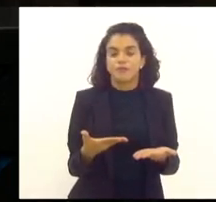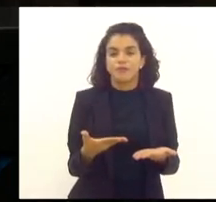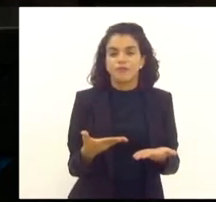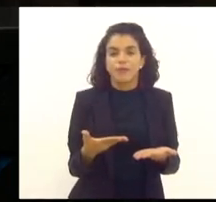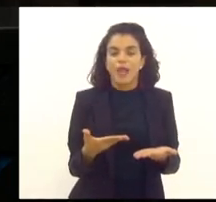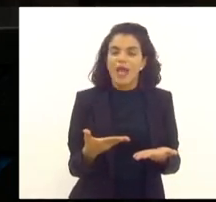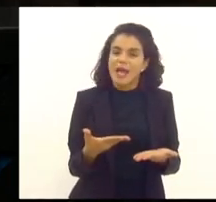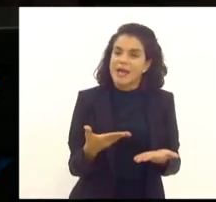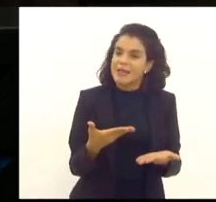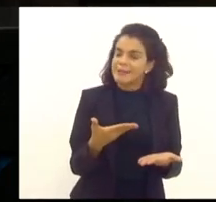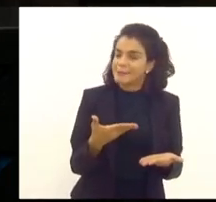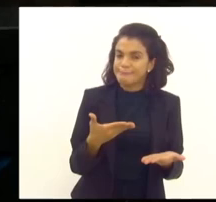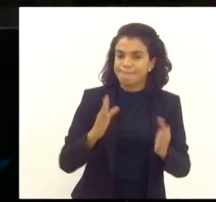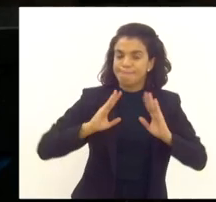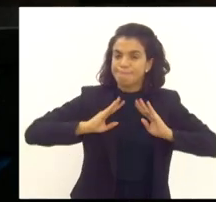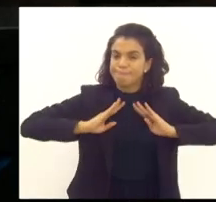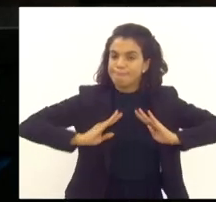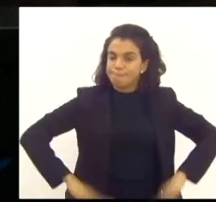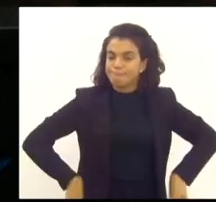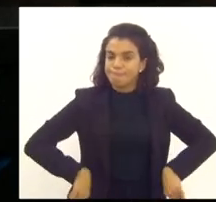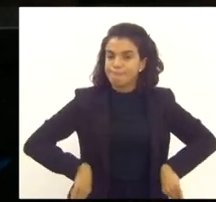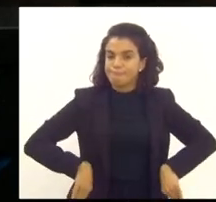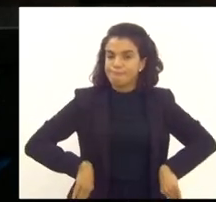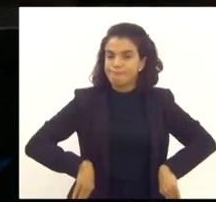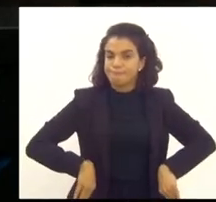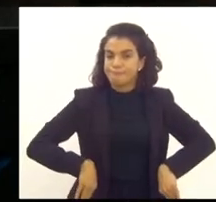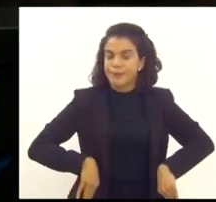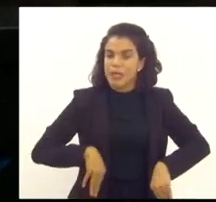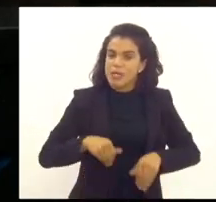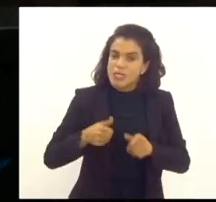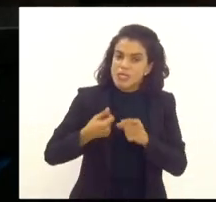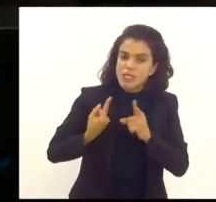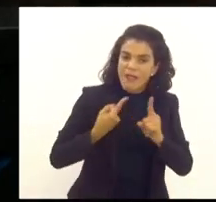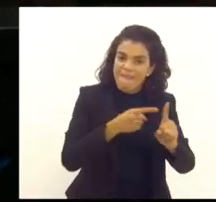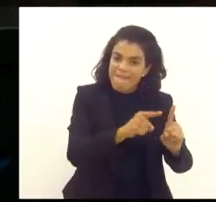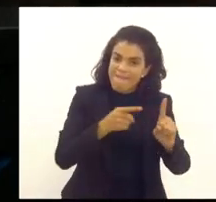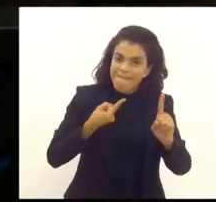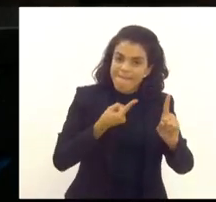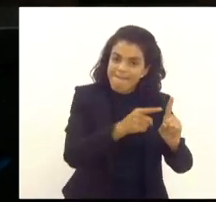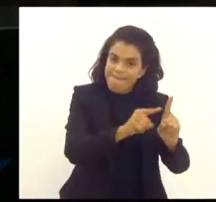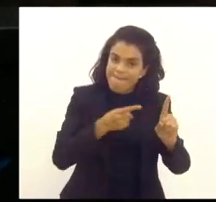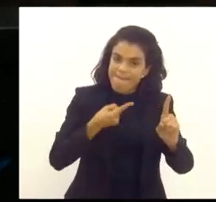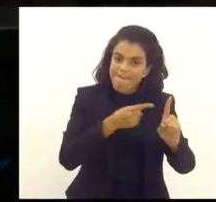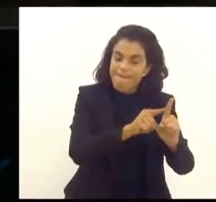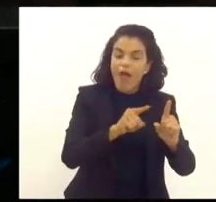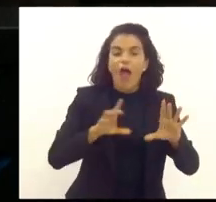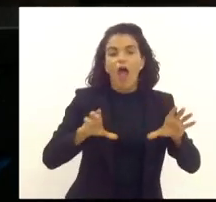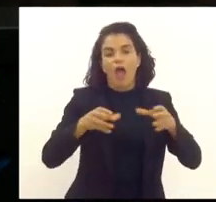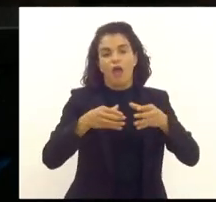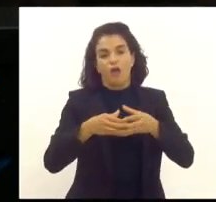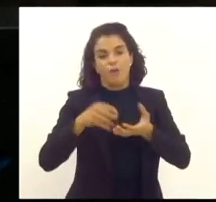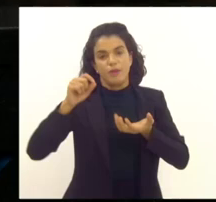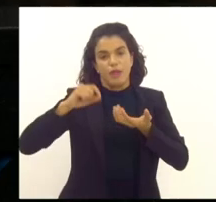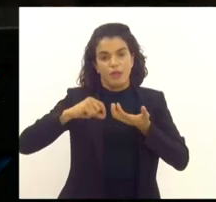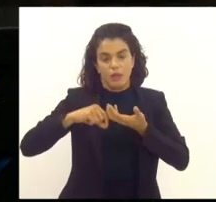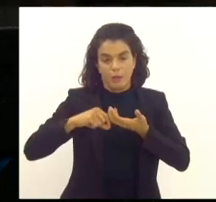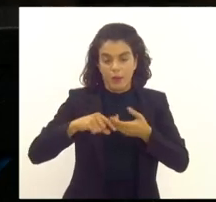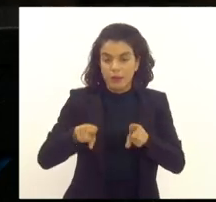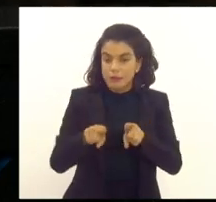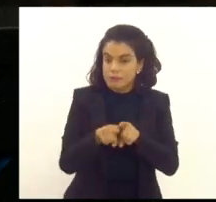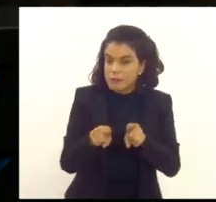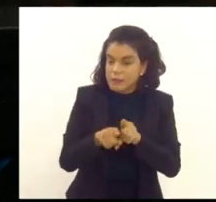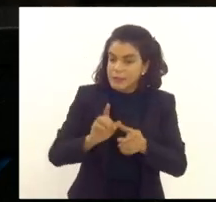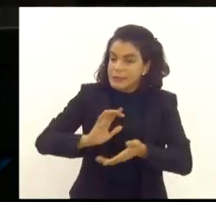indigna indigna é perseguição a comunidade quilombola e